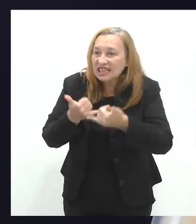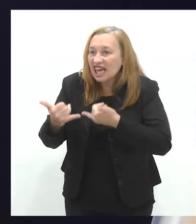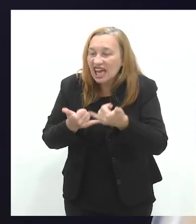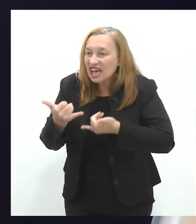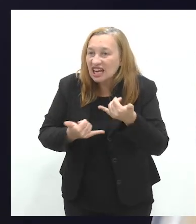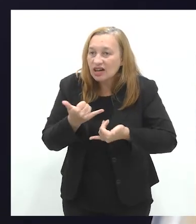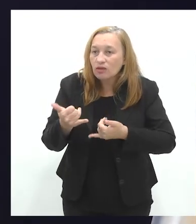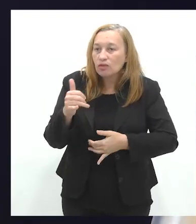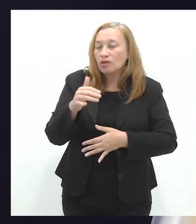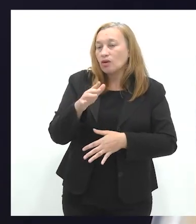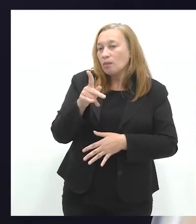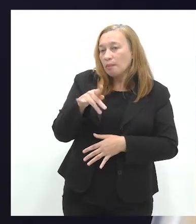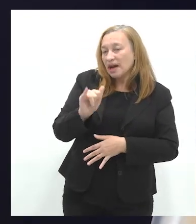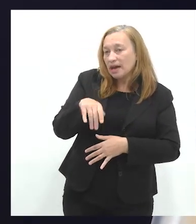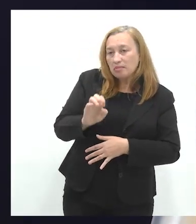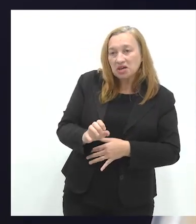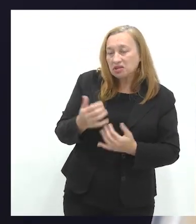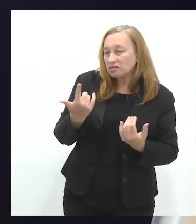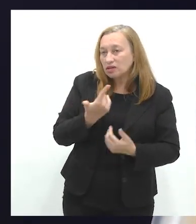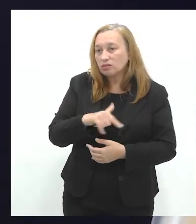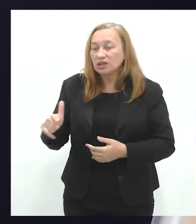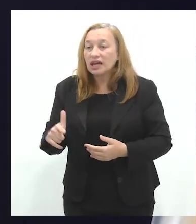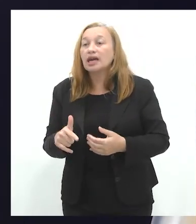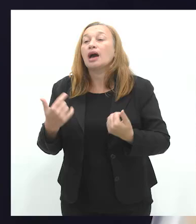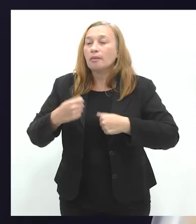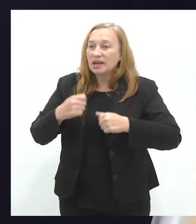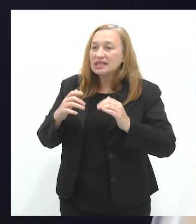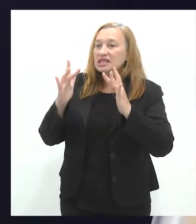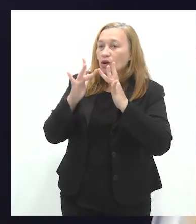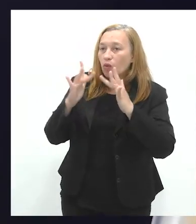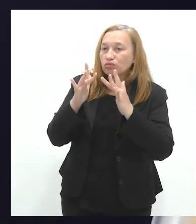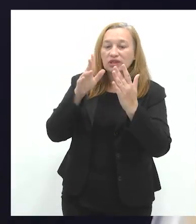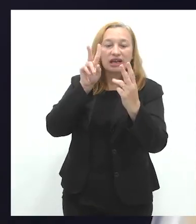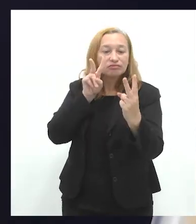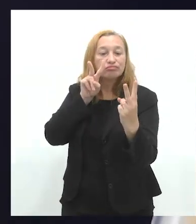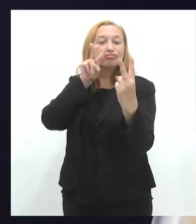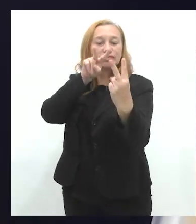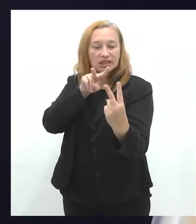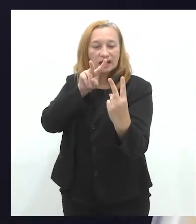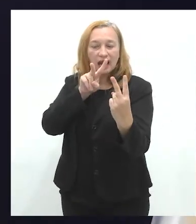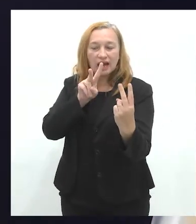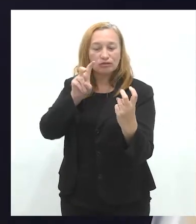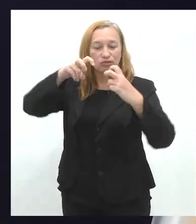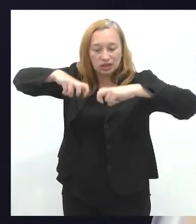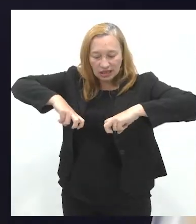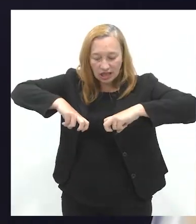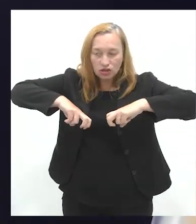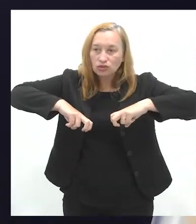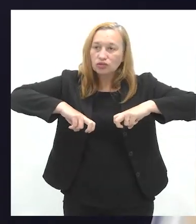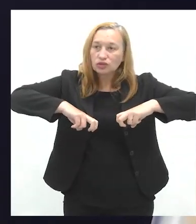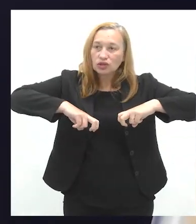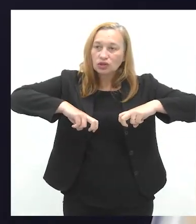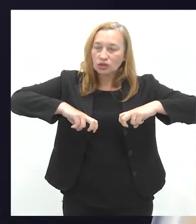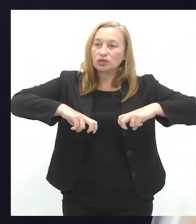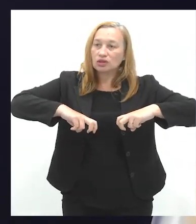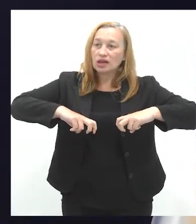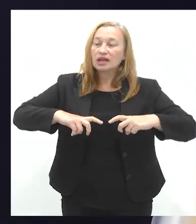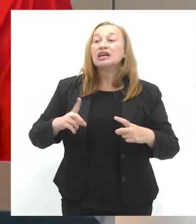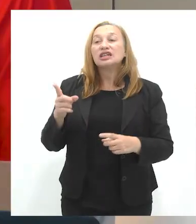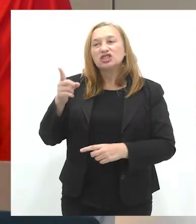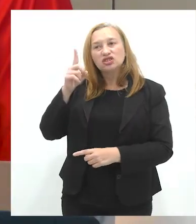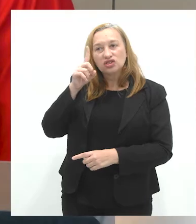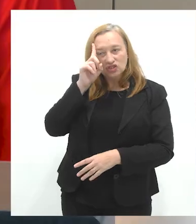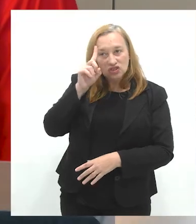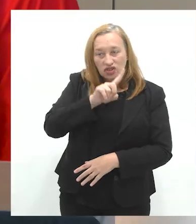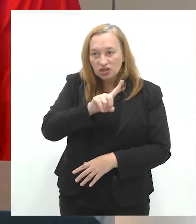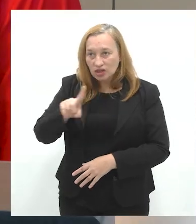jogo, o pai não senta no chão para brincar com a criança precisa desse contato, olho no olho, sentar no chão, sabe? Isso E